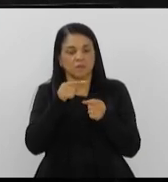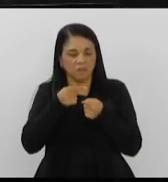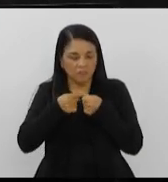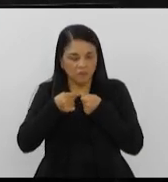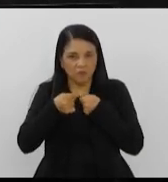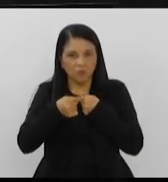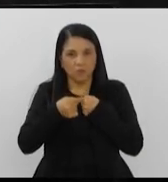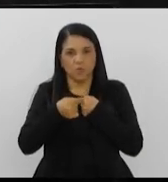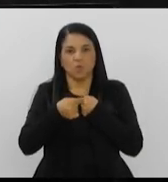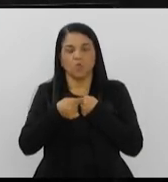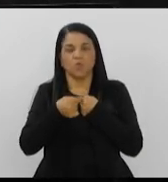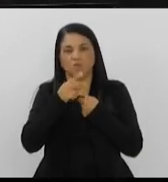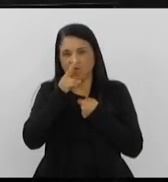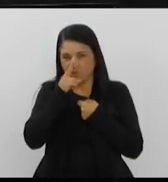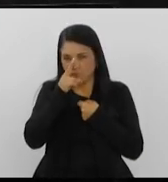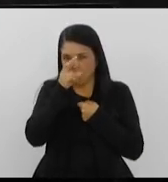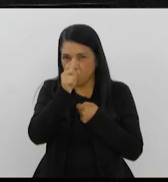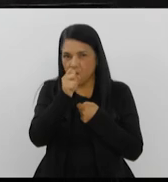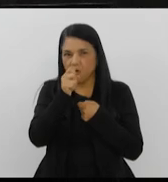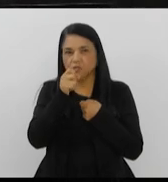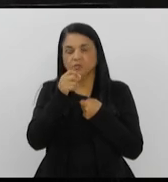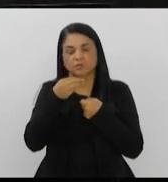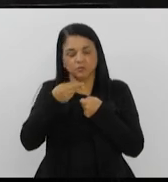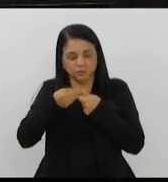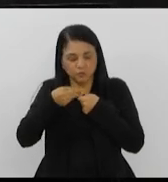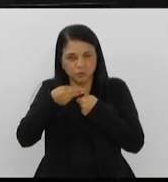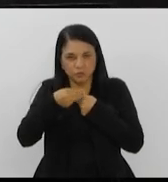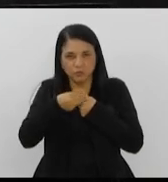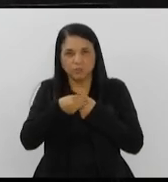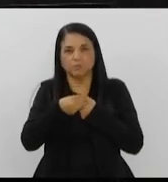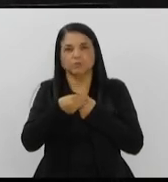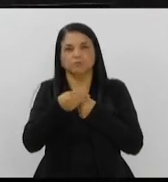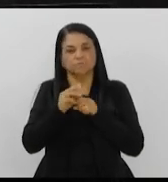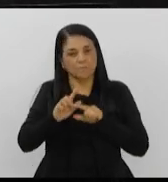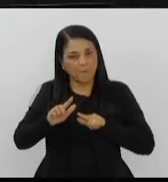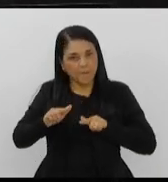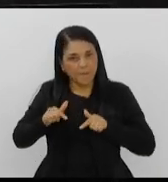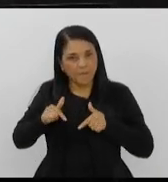forte, os municípios do interior mais forte,